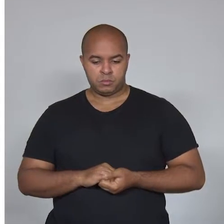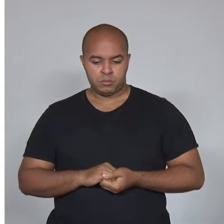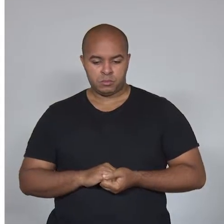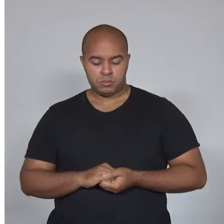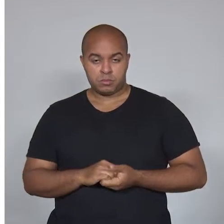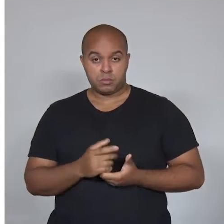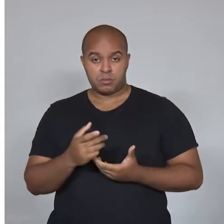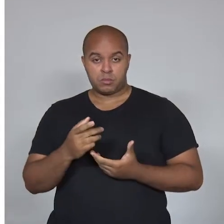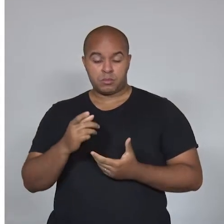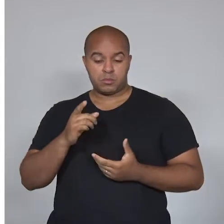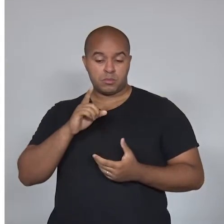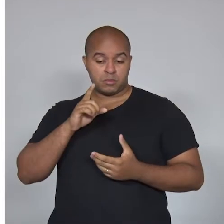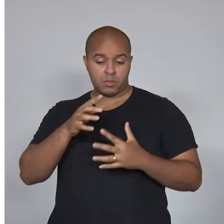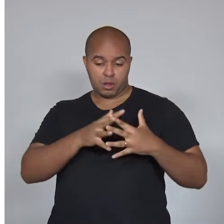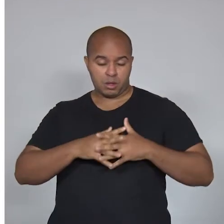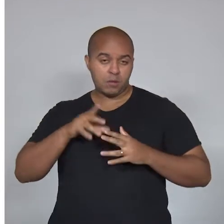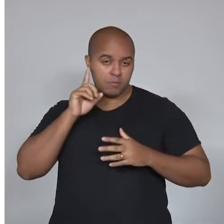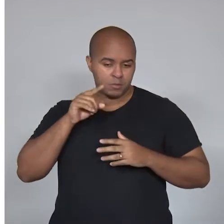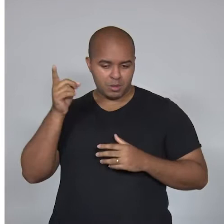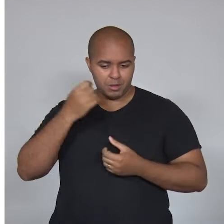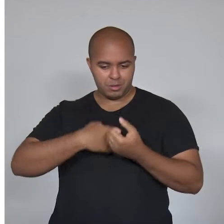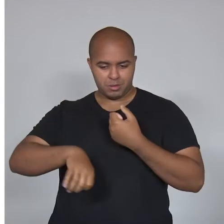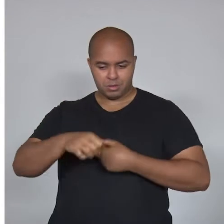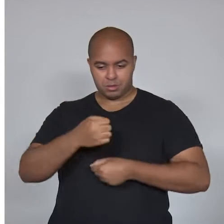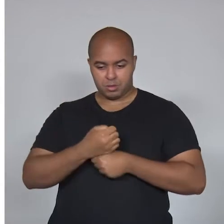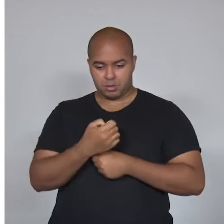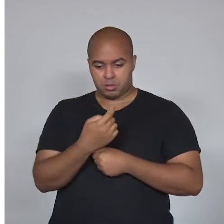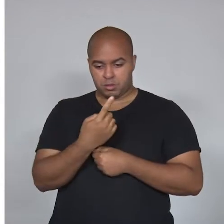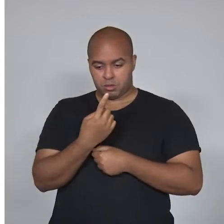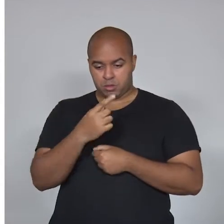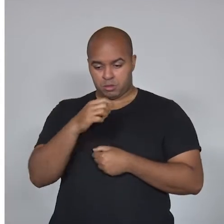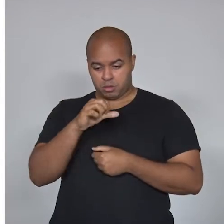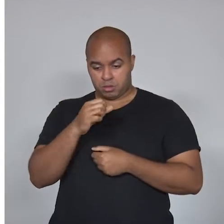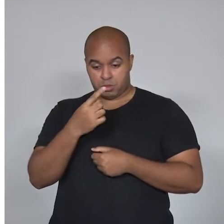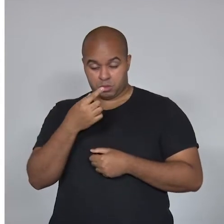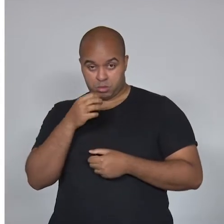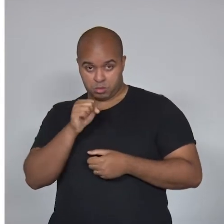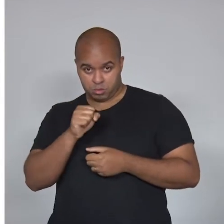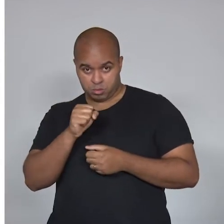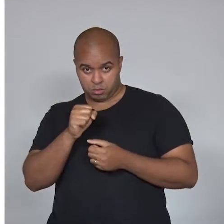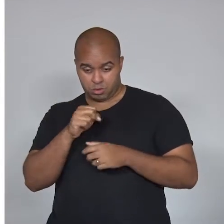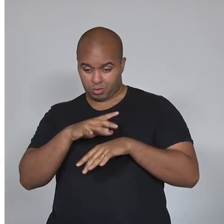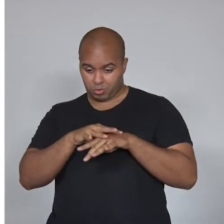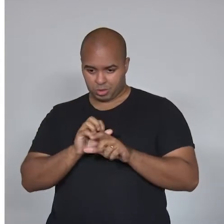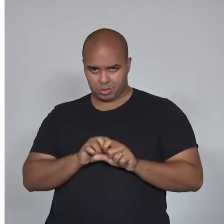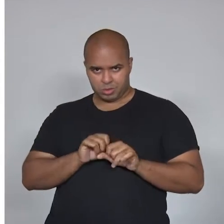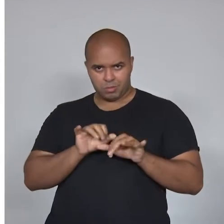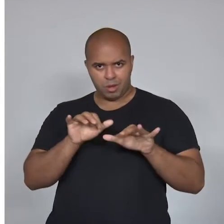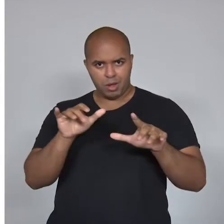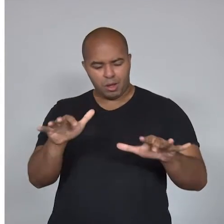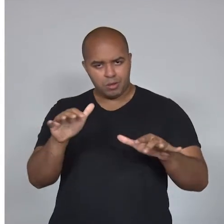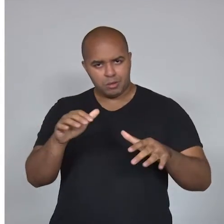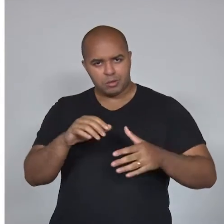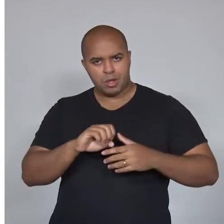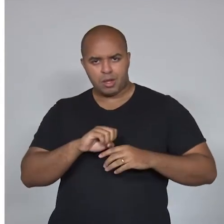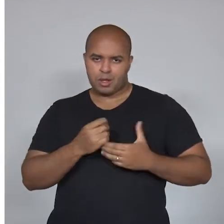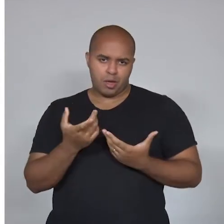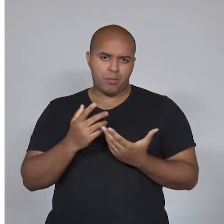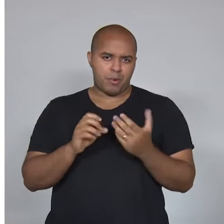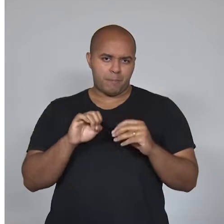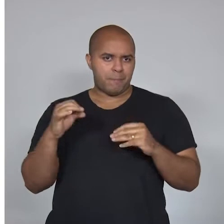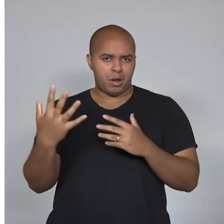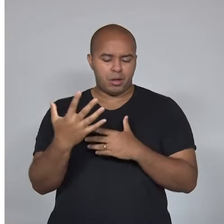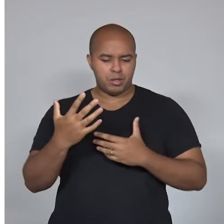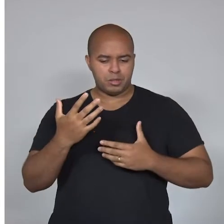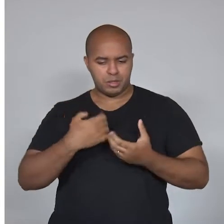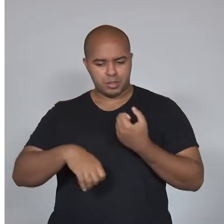America during the 1918 influenza pandemic. América durante a pandemia da gripe